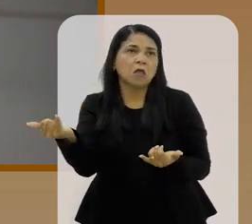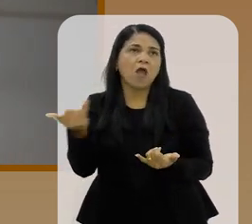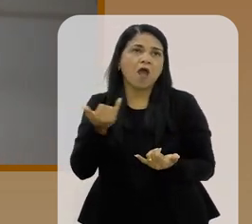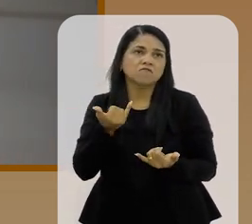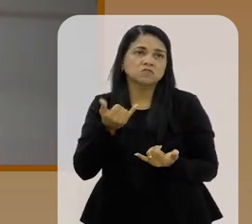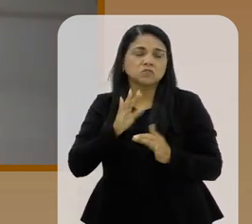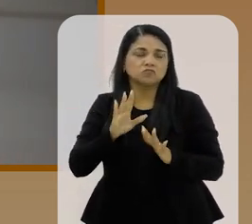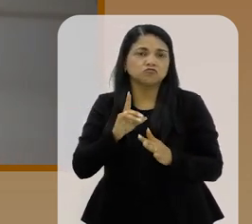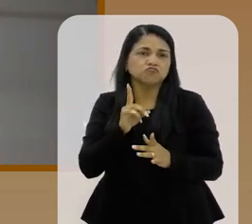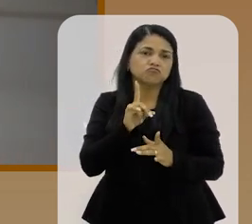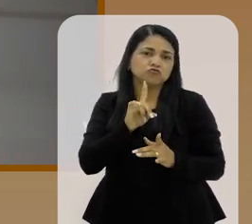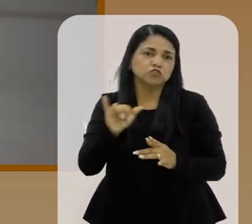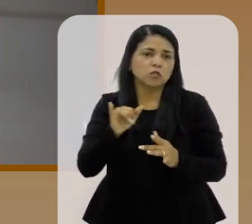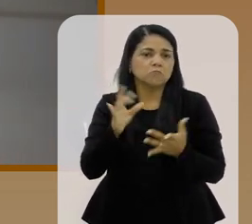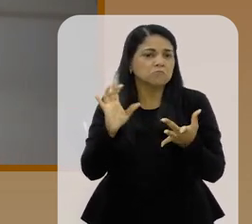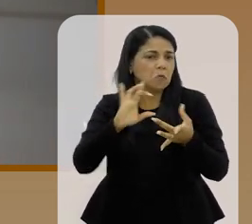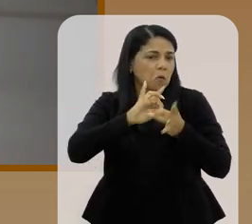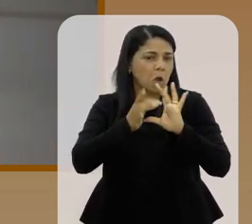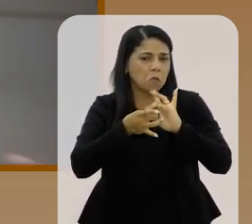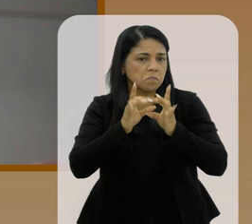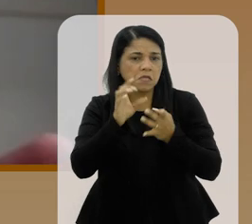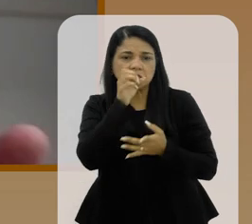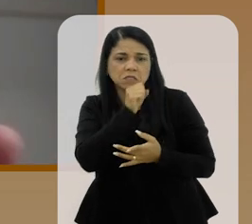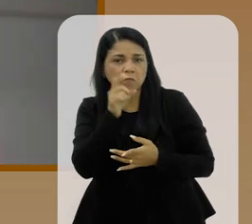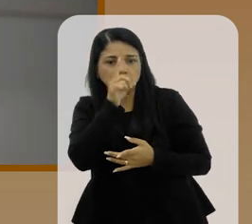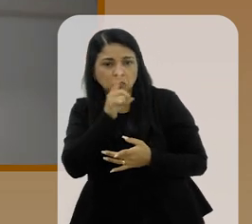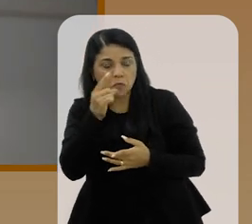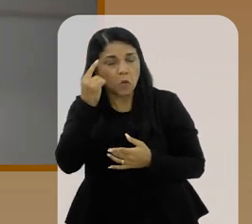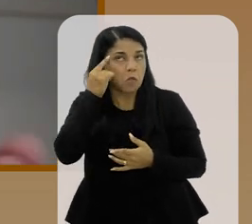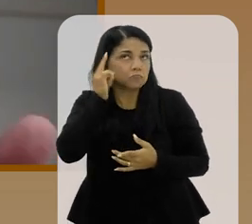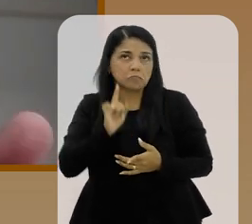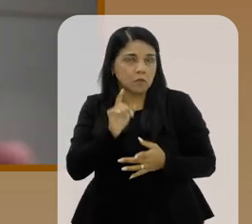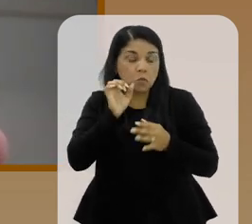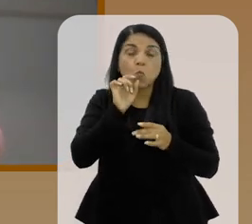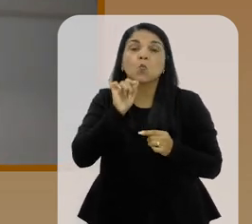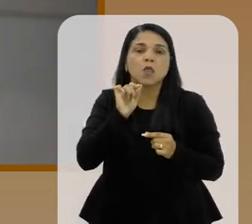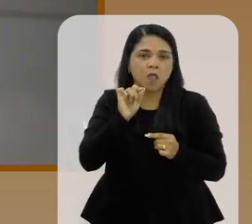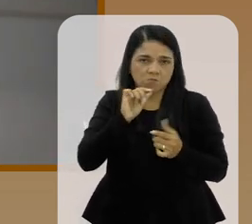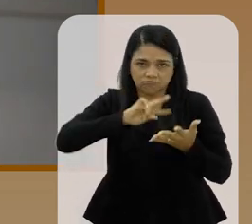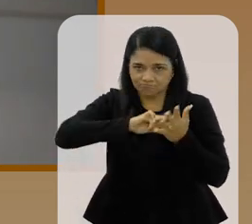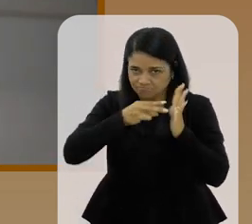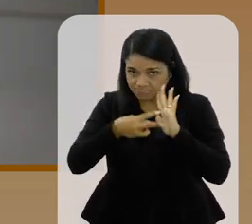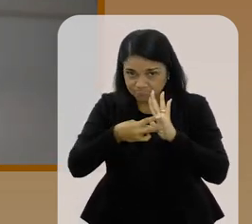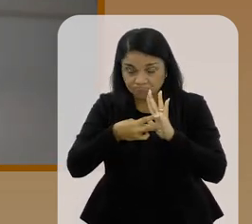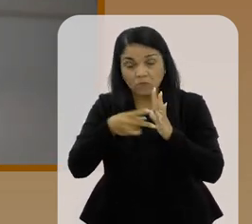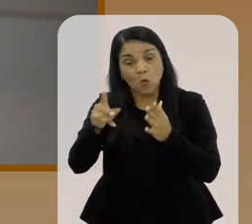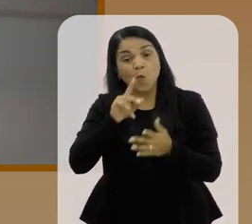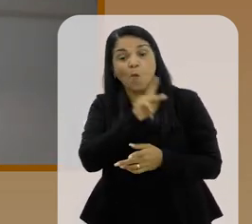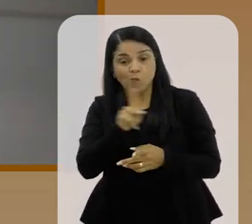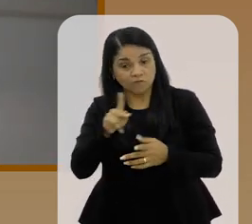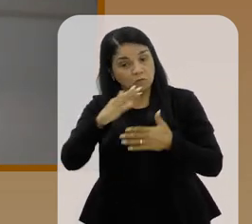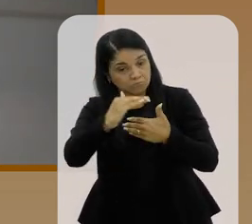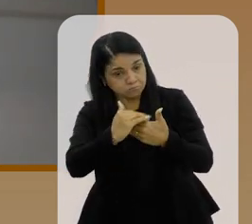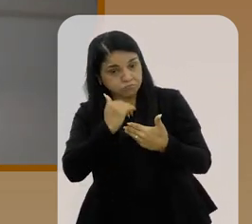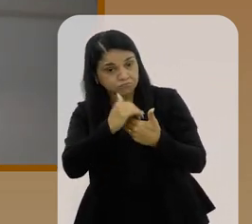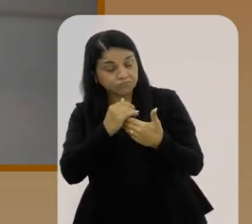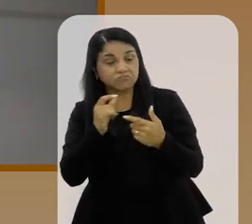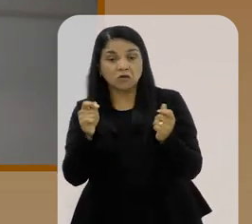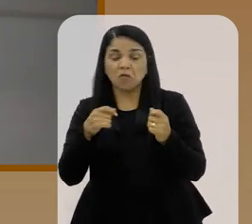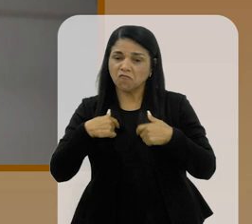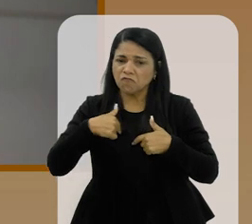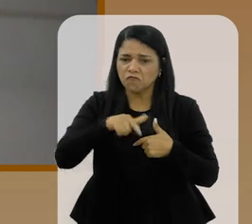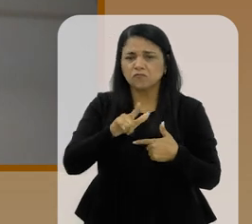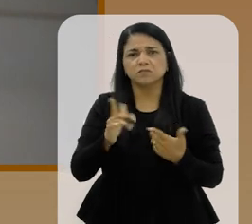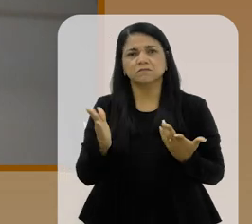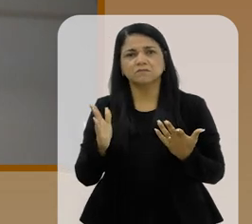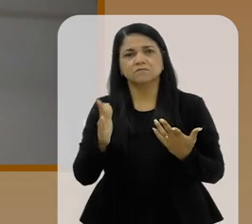ter uma Olimpíada nesse fim de semana. Eu não fazia a menor ideia do que era, mas o professor indicou fazer, eu fui, não